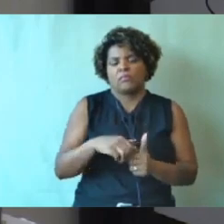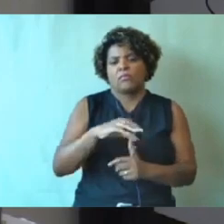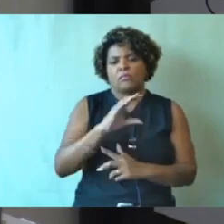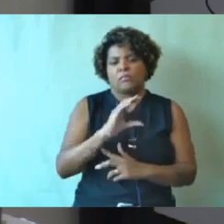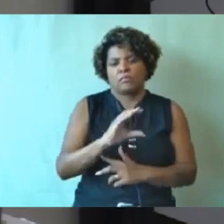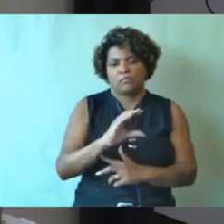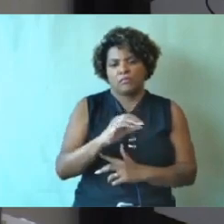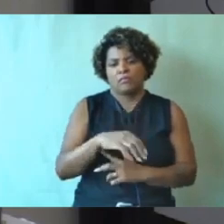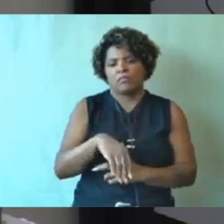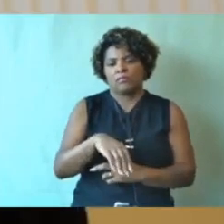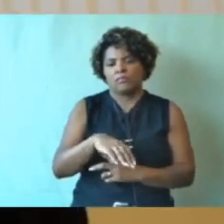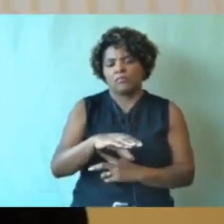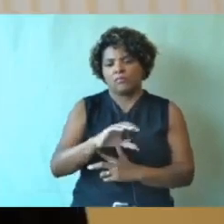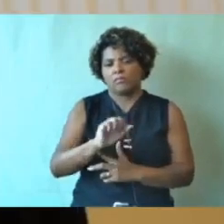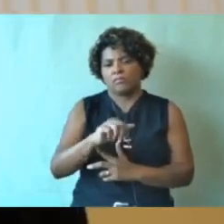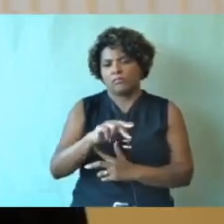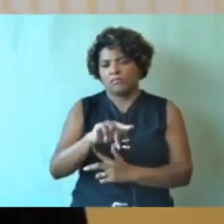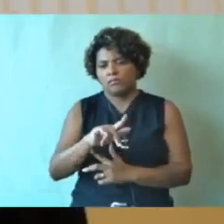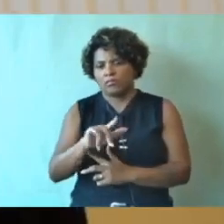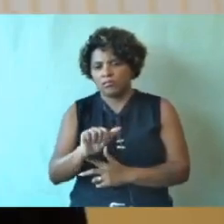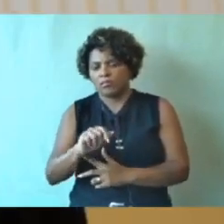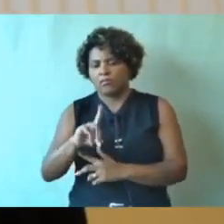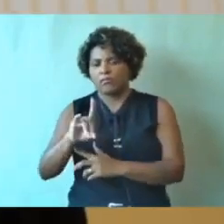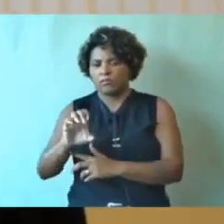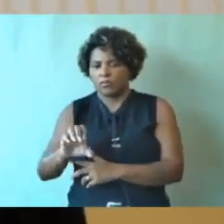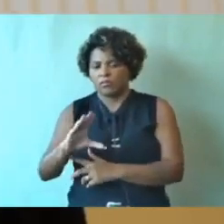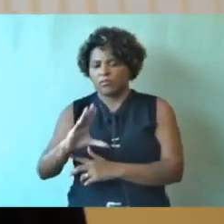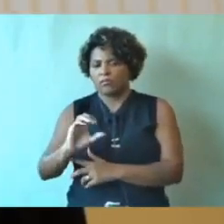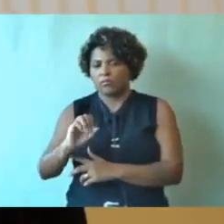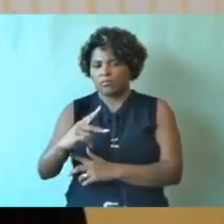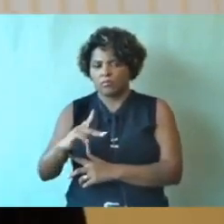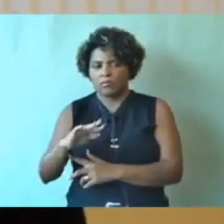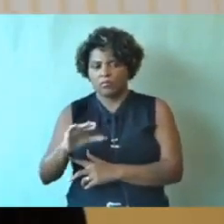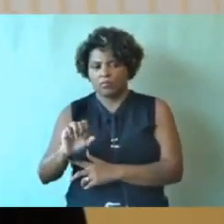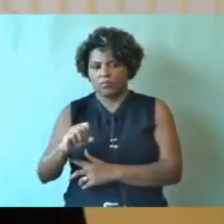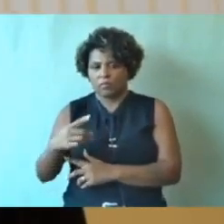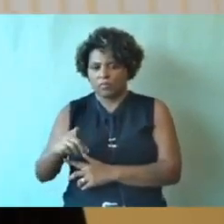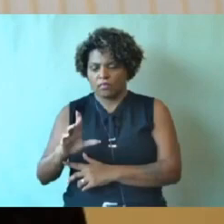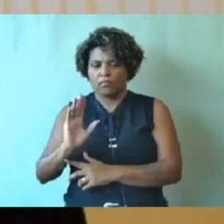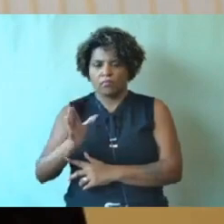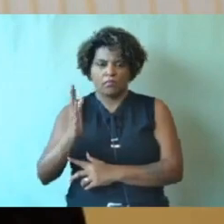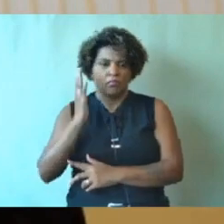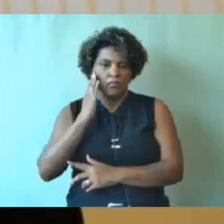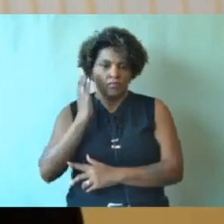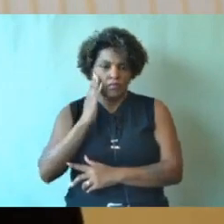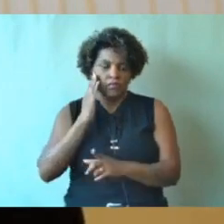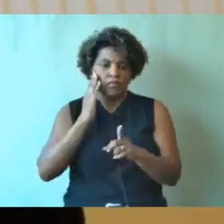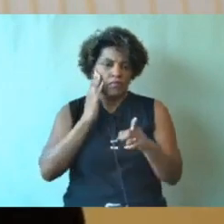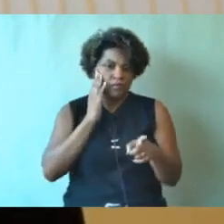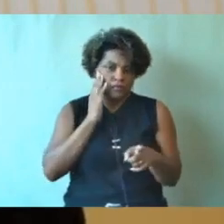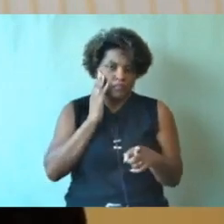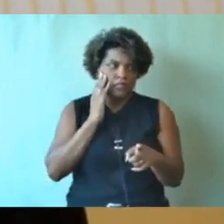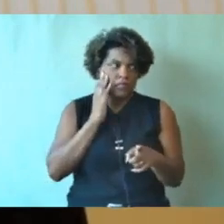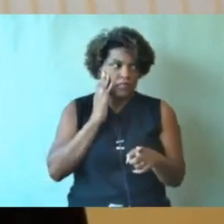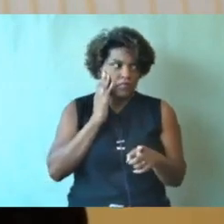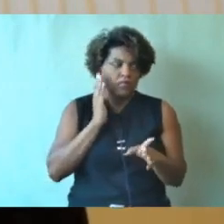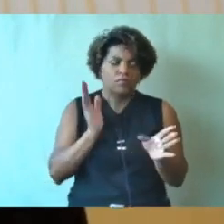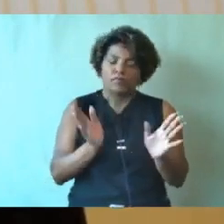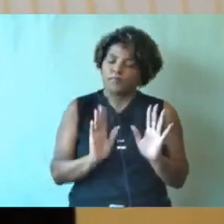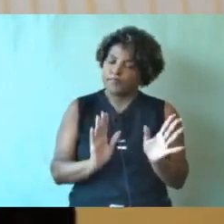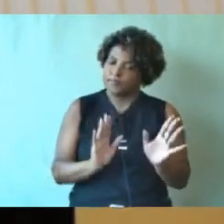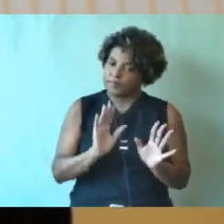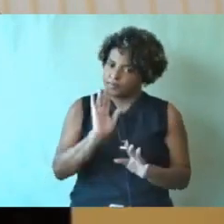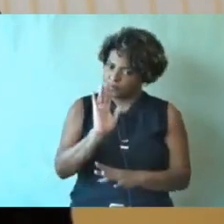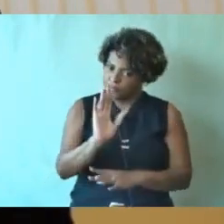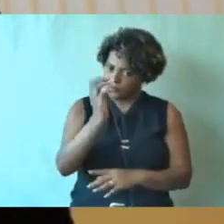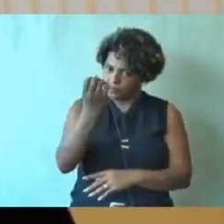é? Não. A Câmara de Compensação, se ela não rodou aquele quilômetro, ela não vai receber. Ok, então tá